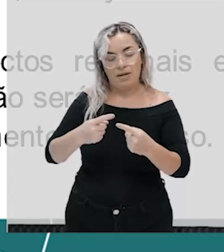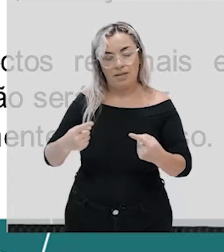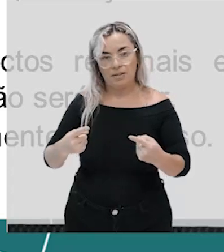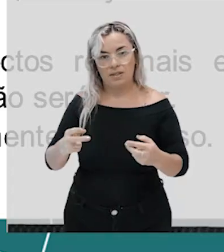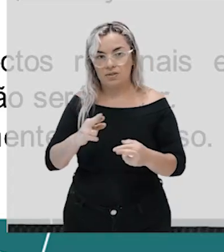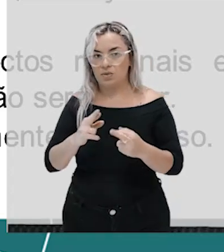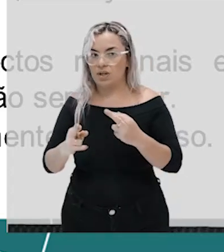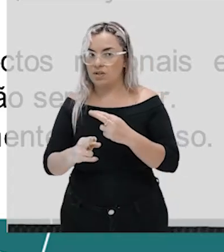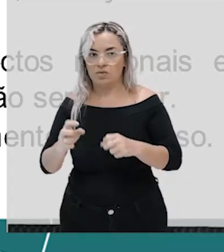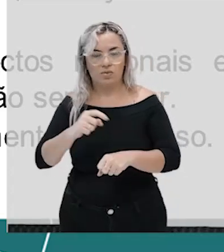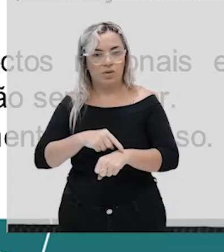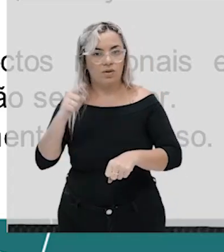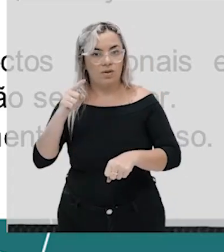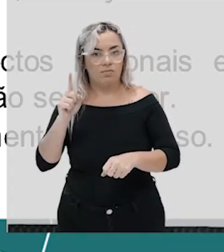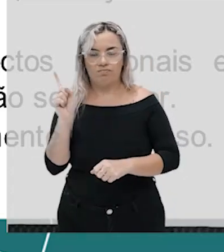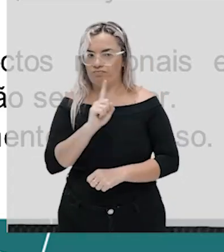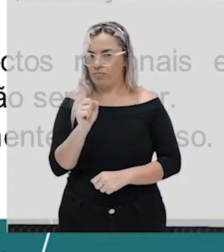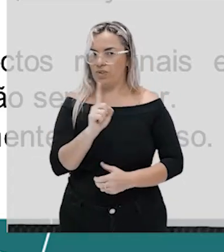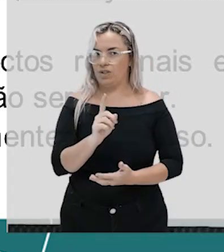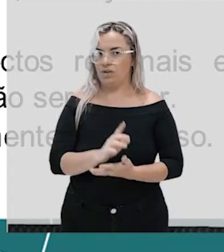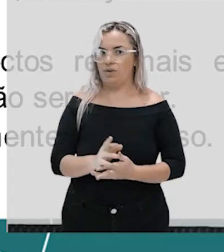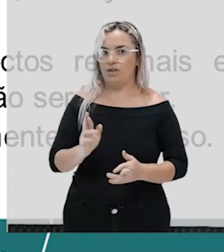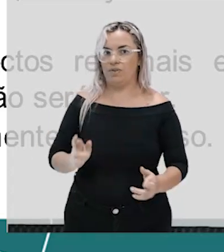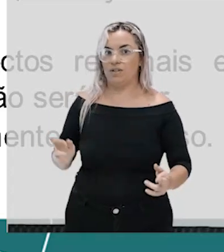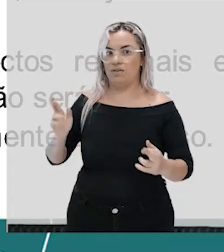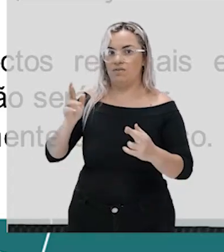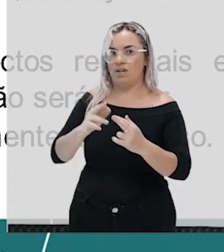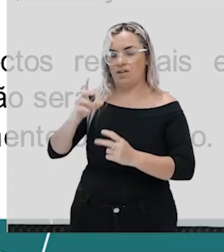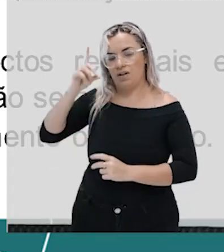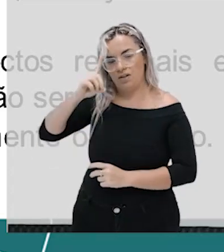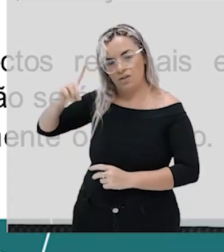se referindo aos dias, tá? Quando o cavalo